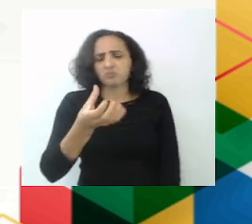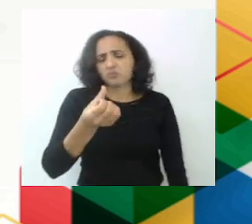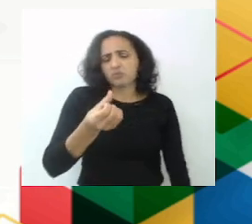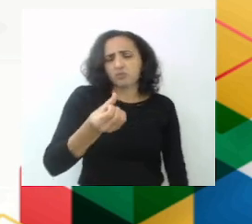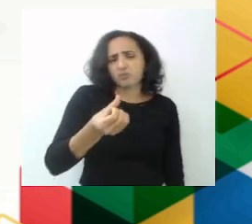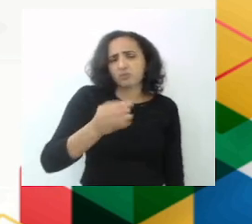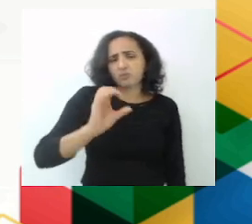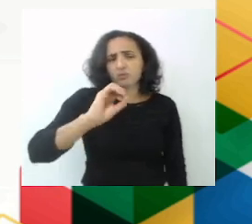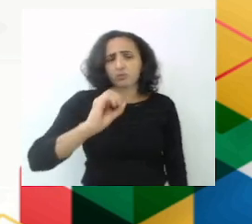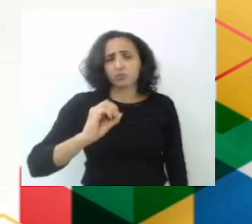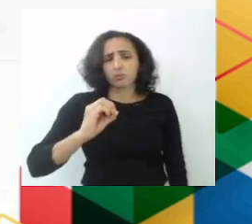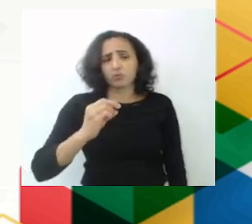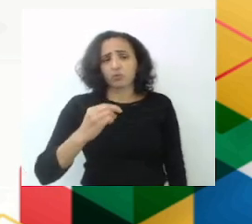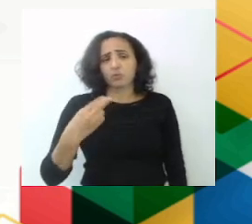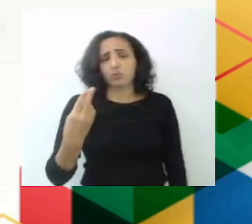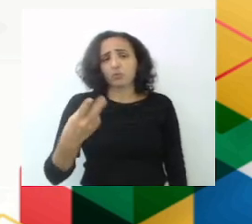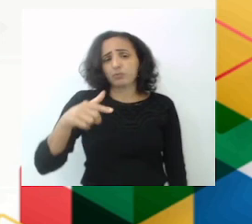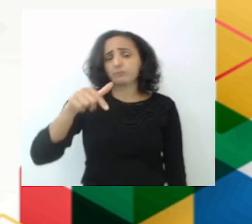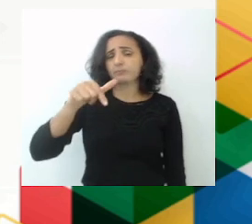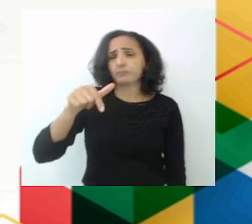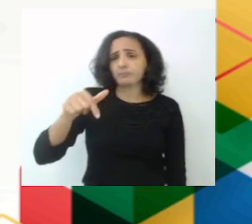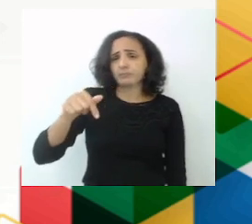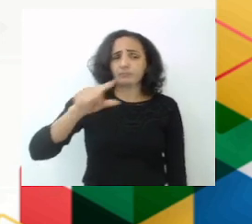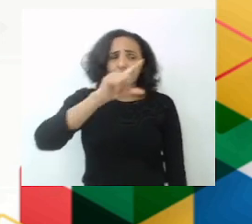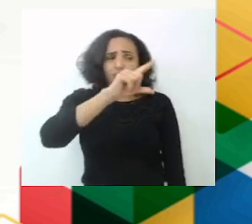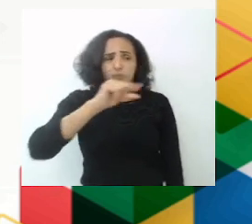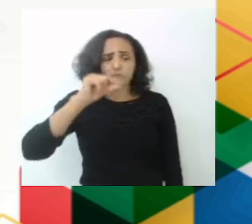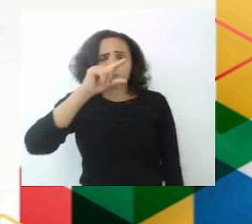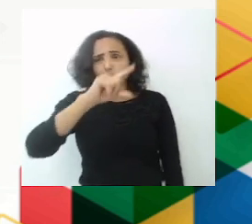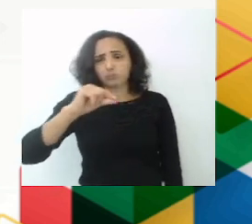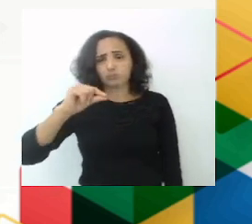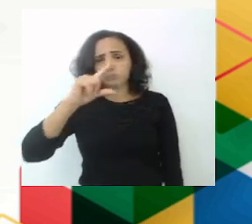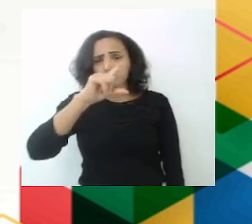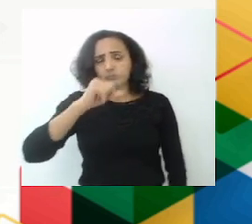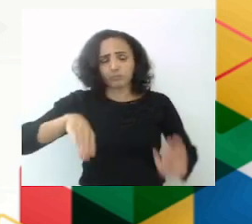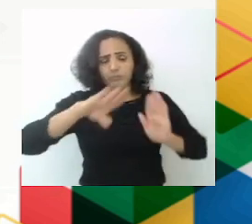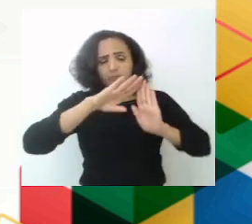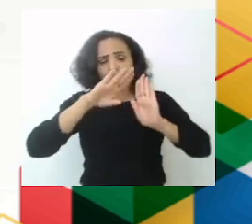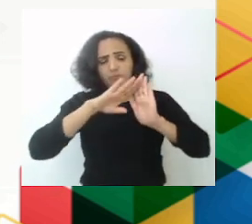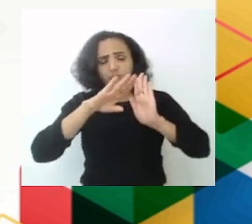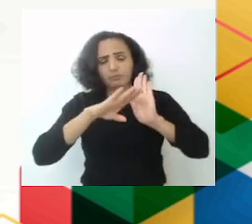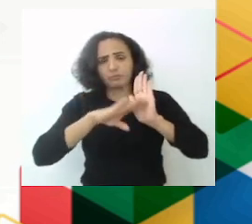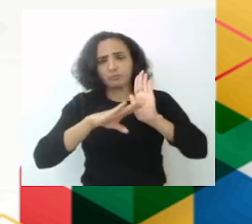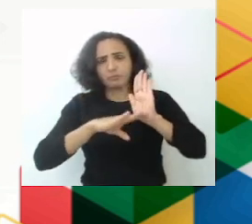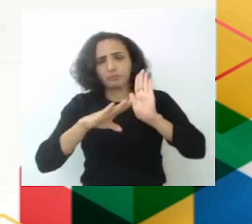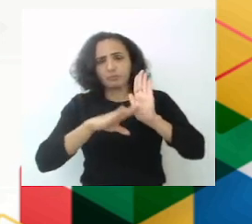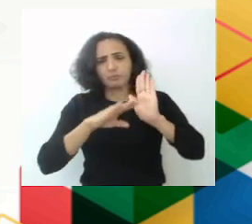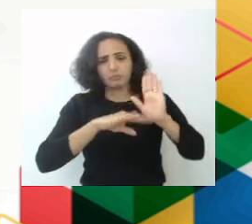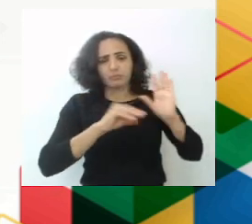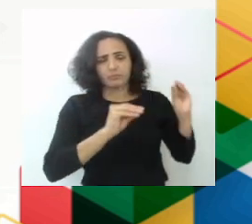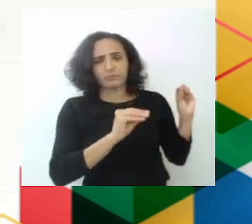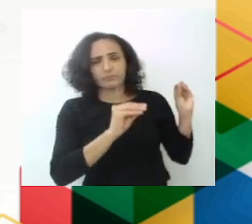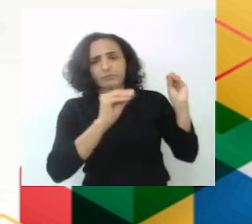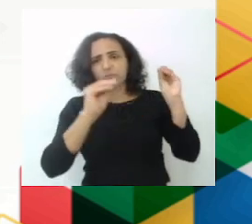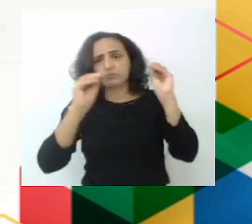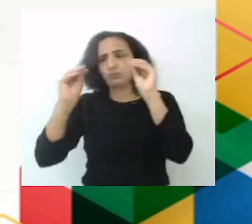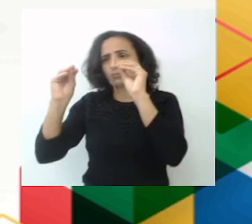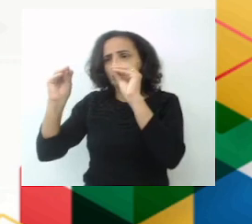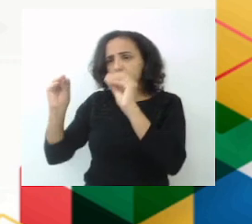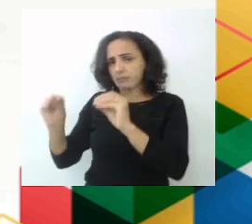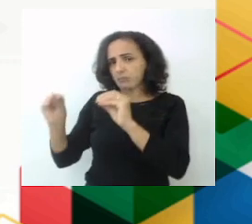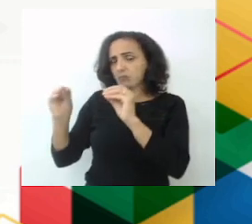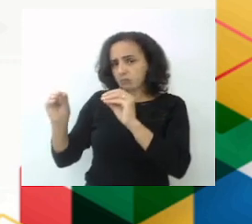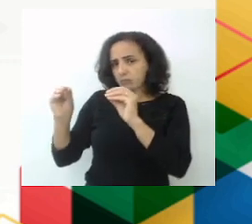desses valores aí. Então escolhe 6 ou 7, lembrando sempre de pegar um número e o seu simétrico, jogar o x aqui que